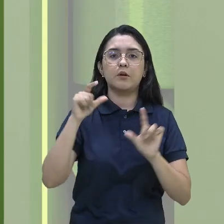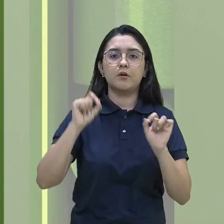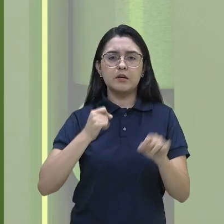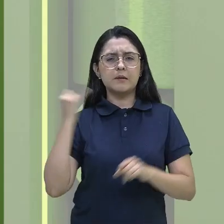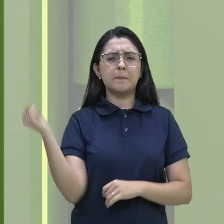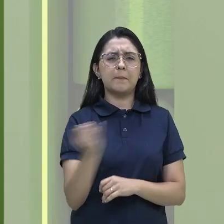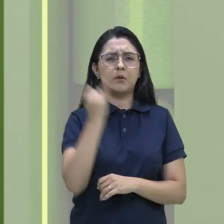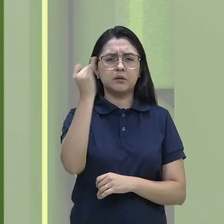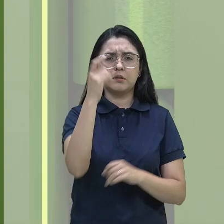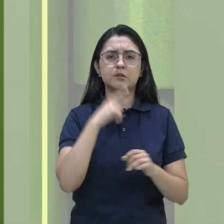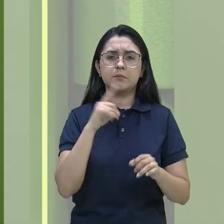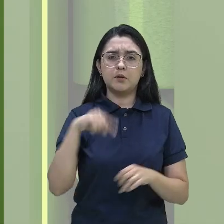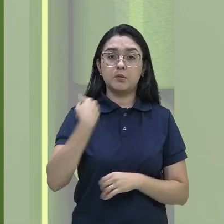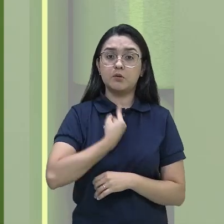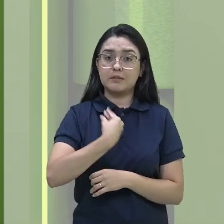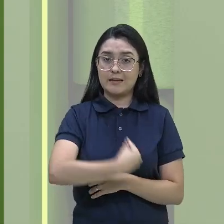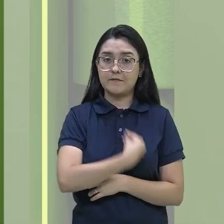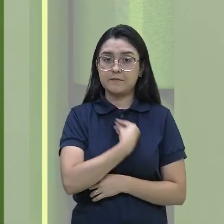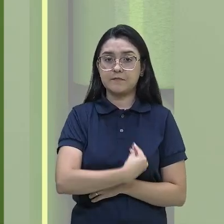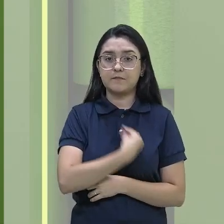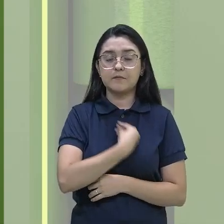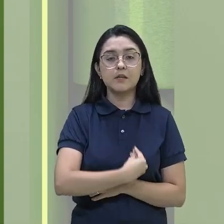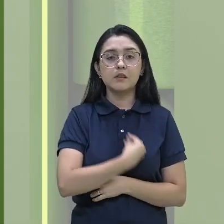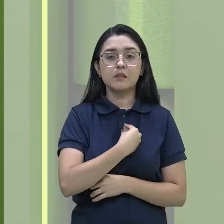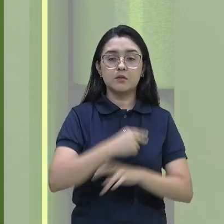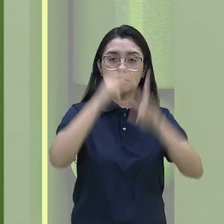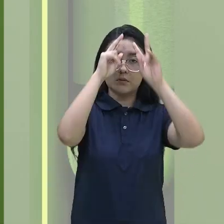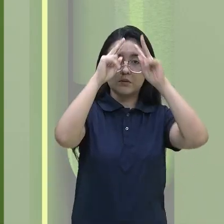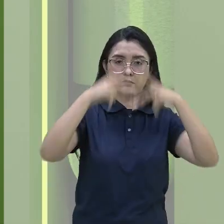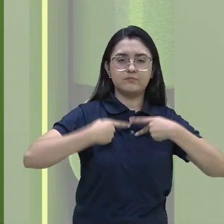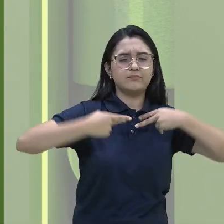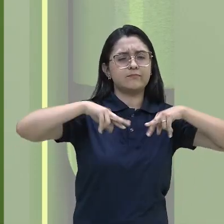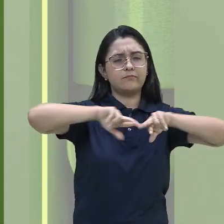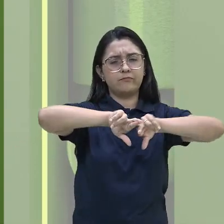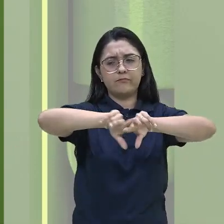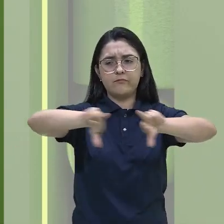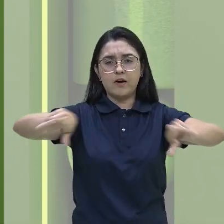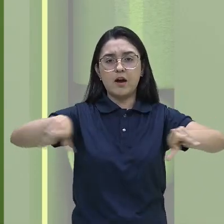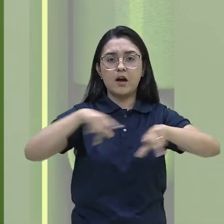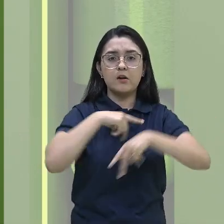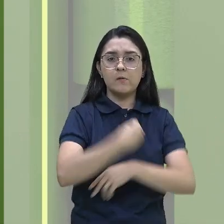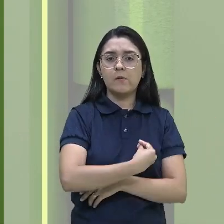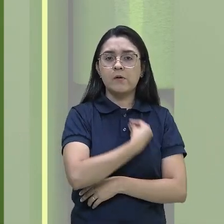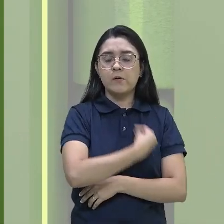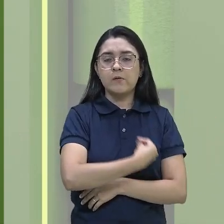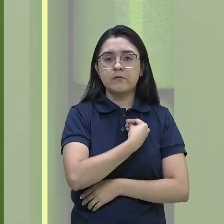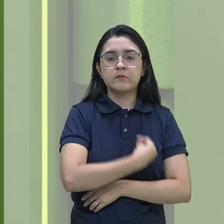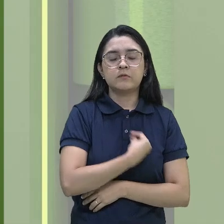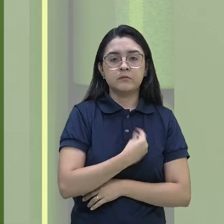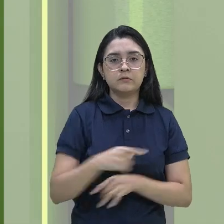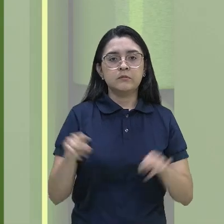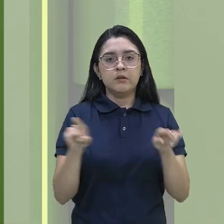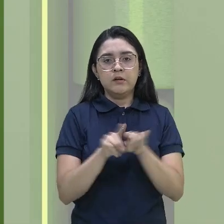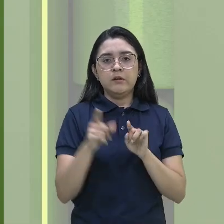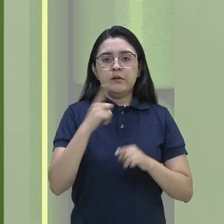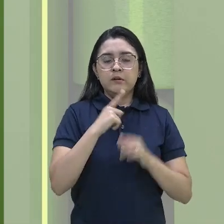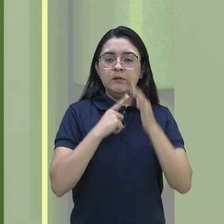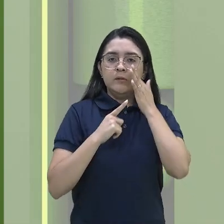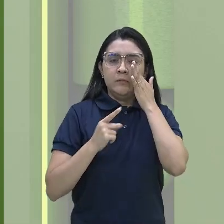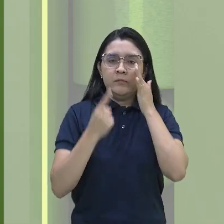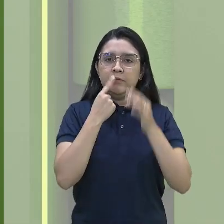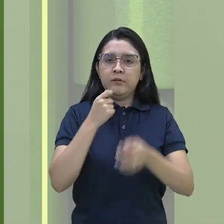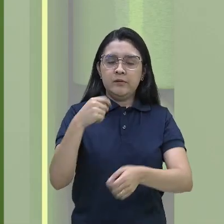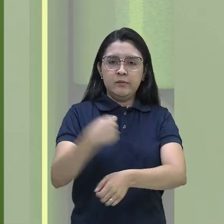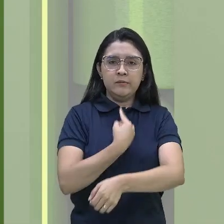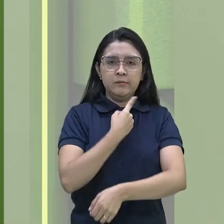fundamental para a vida, né, do ser humano, enfim, de todos os seres vivos que tem ali o sangue, né, que